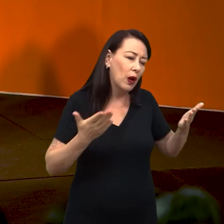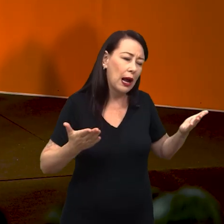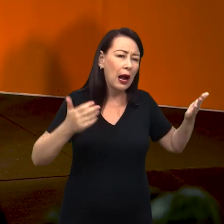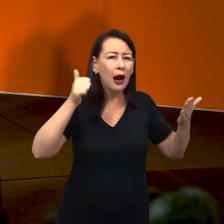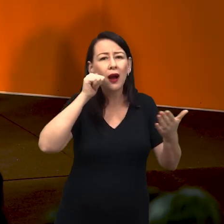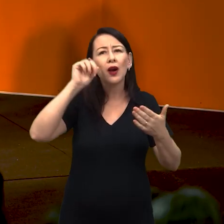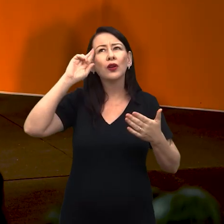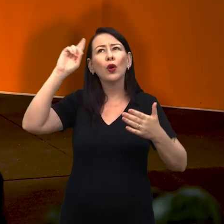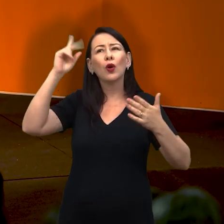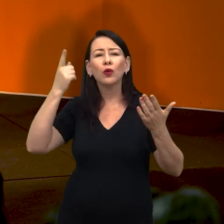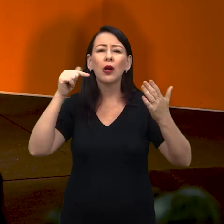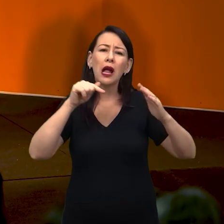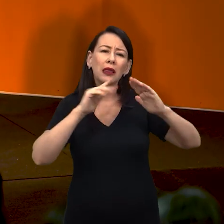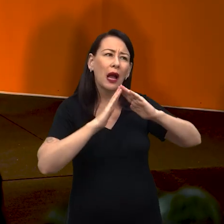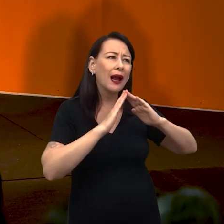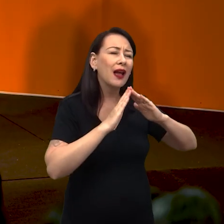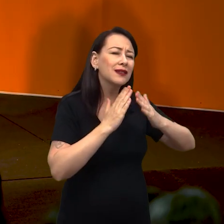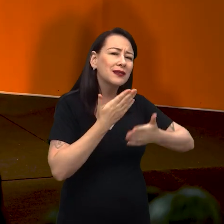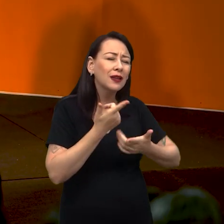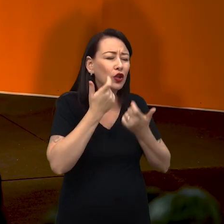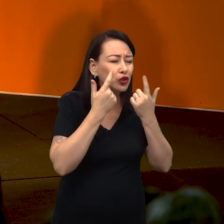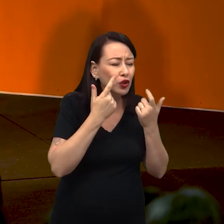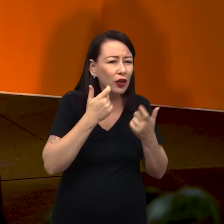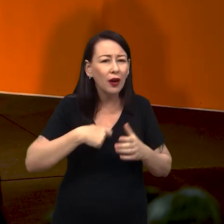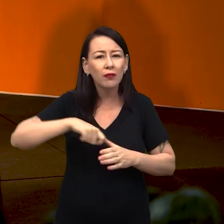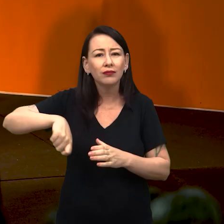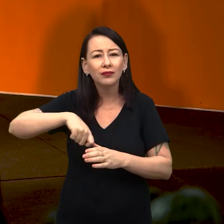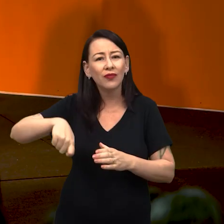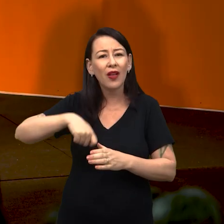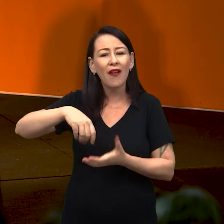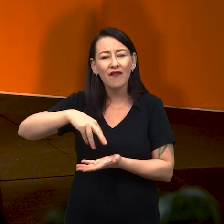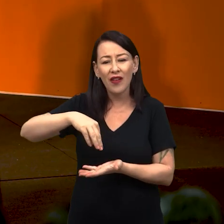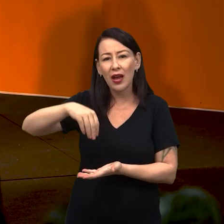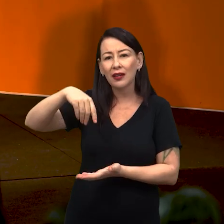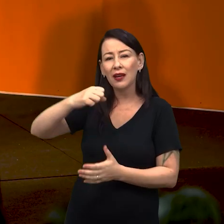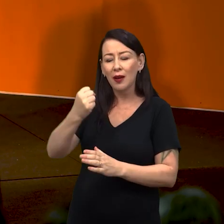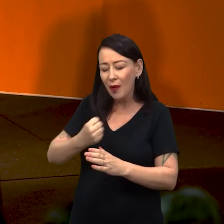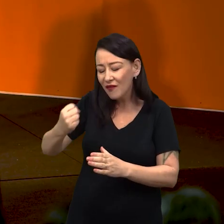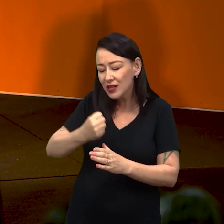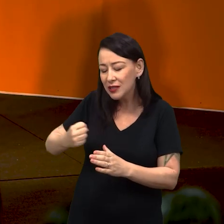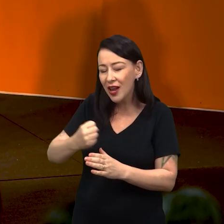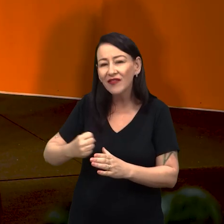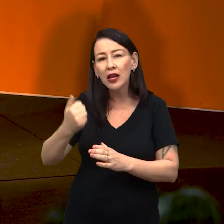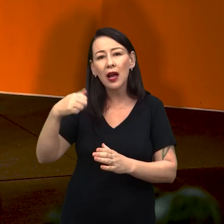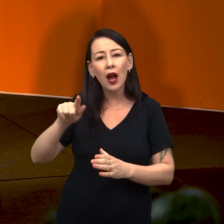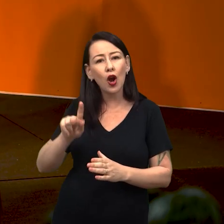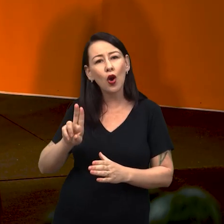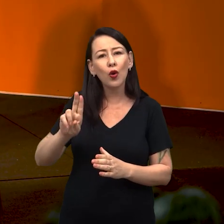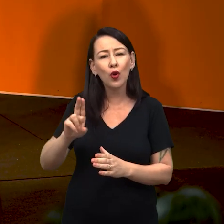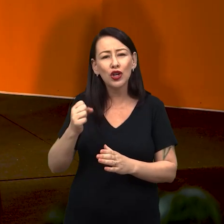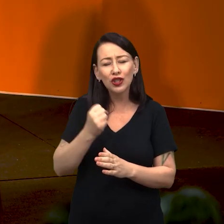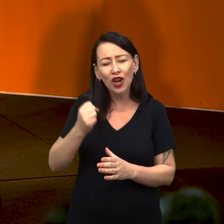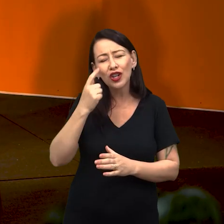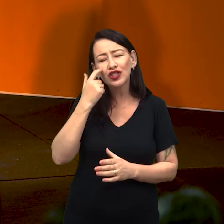demais. Dona da casa, porque tá chorando, traz a farinha pra fazer angu. O papai disse,